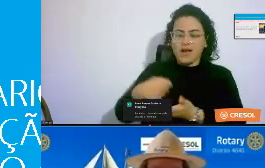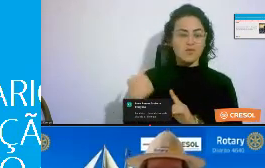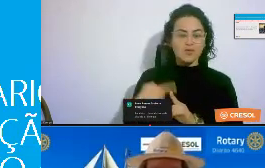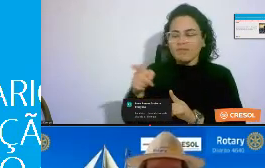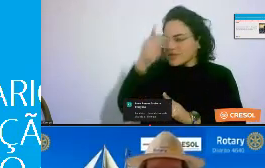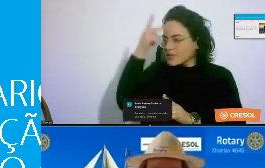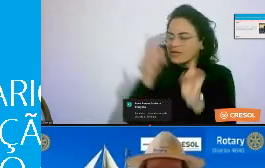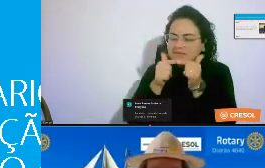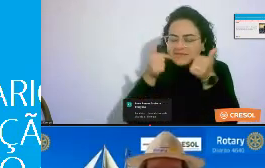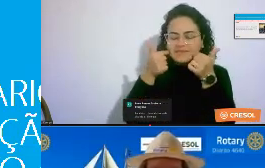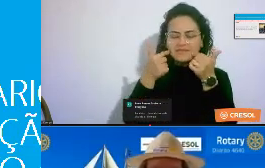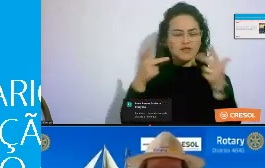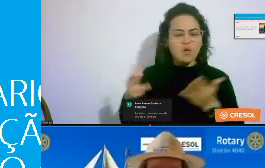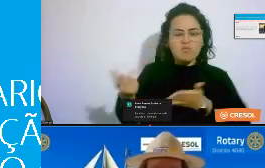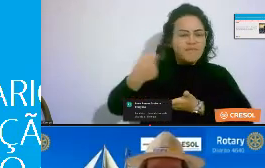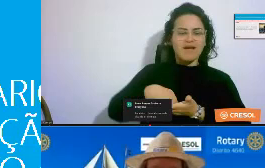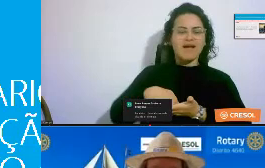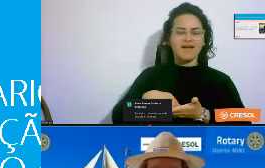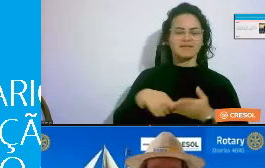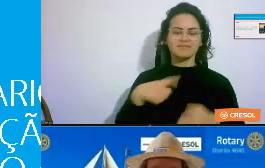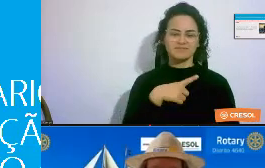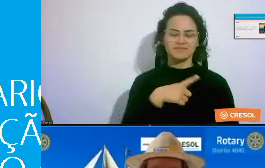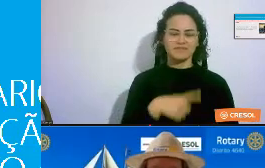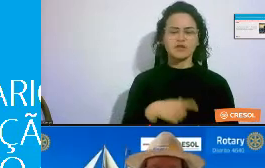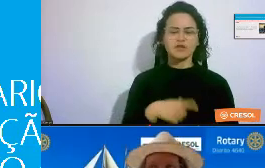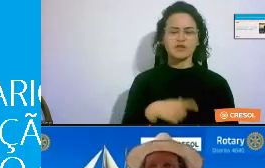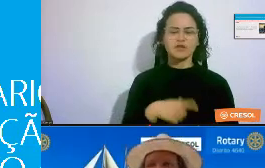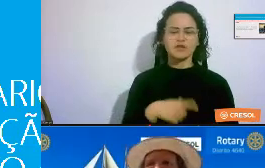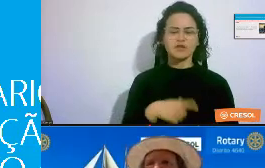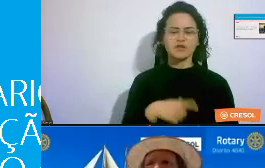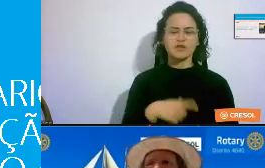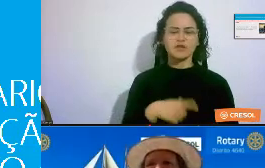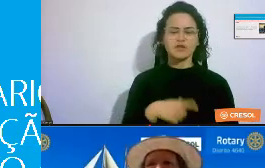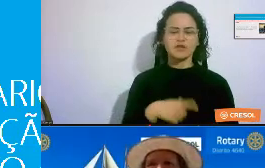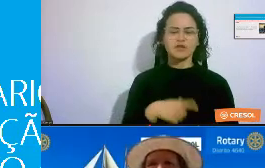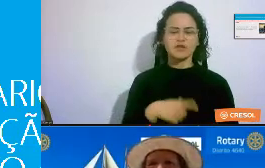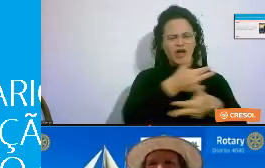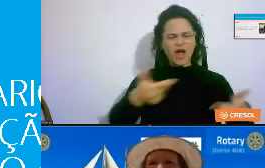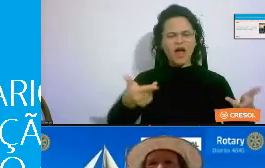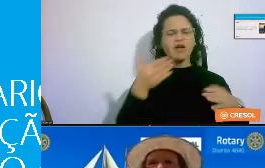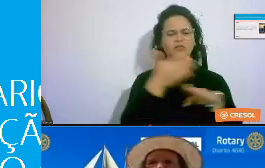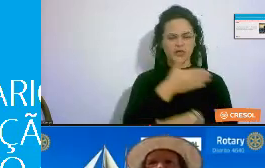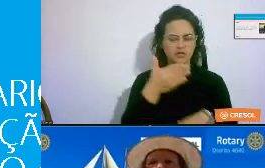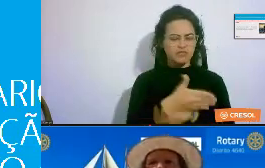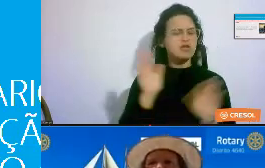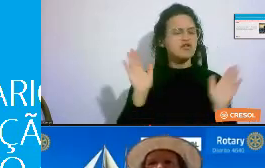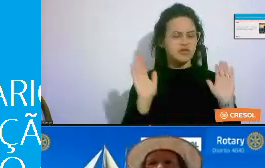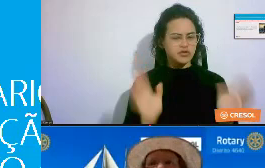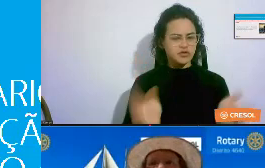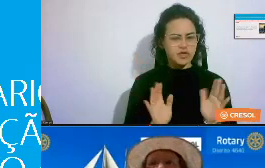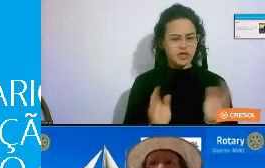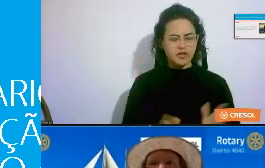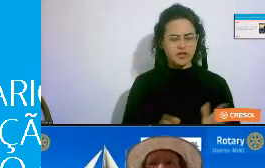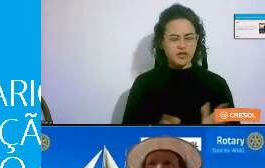e vários, vários projetos, e tá certo? E até hoje, como foi mencionado aqui durante